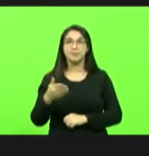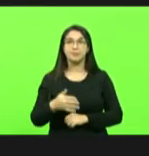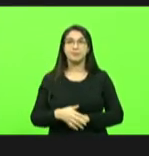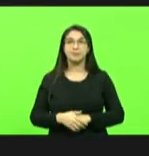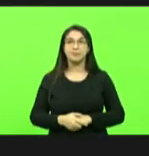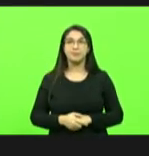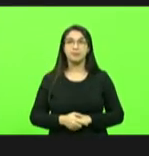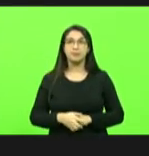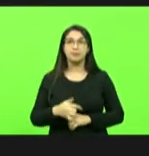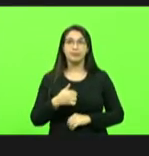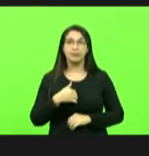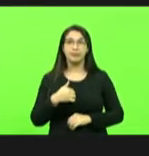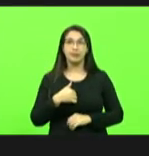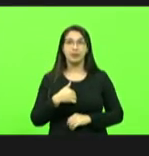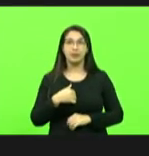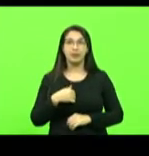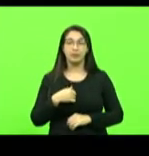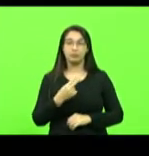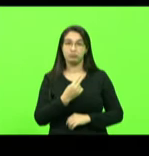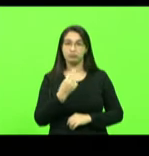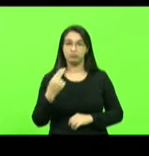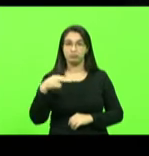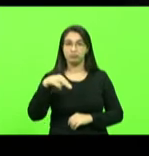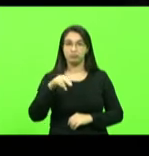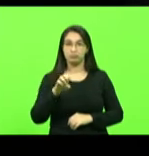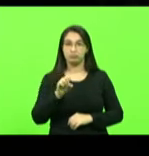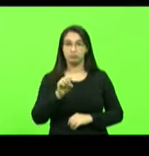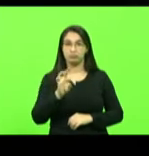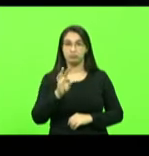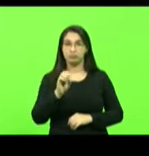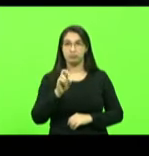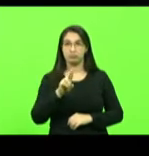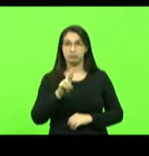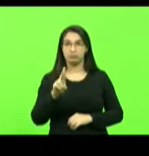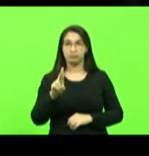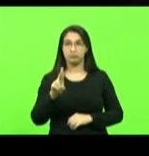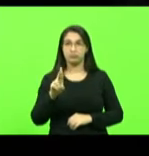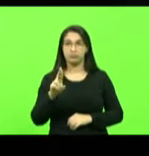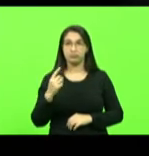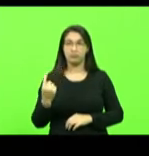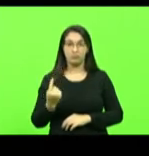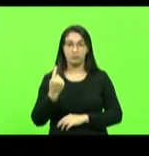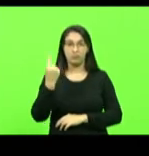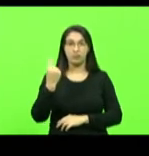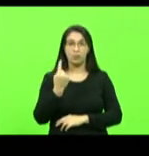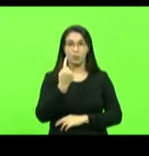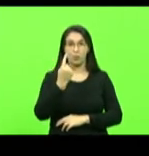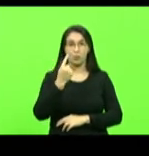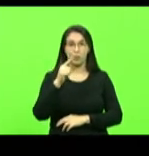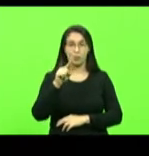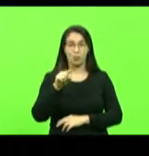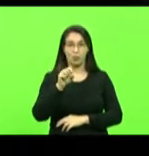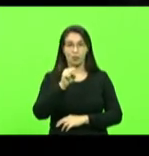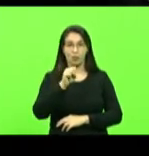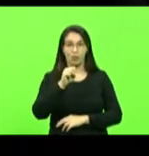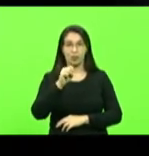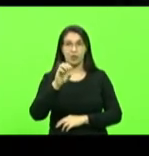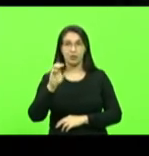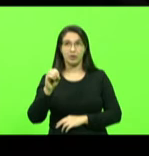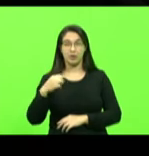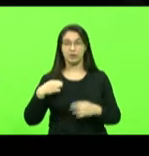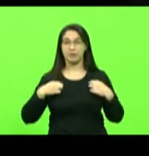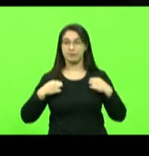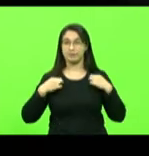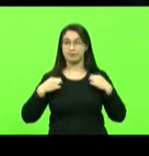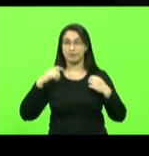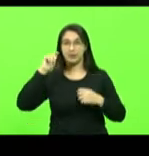Eu sou Nestor, tenho 1,80 m de altura, estou vestindo uma camiseta preta com